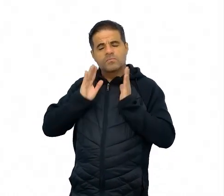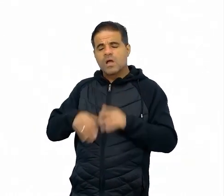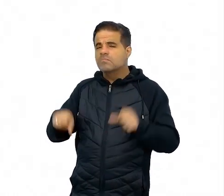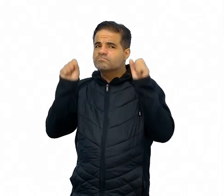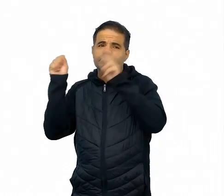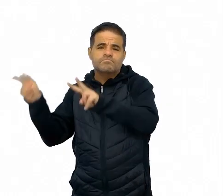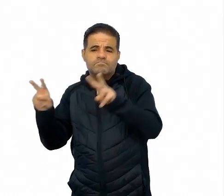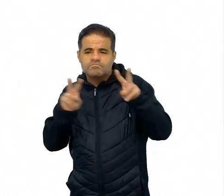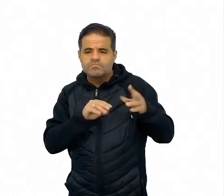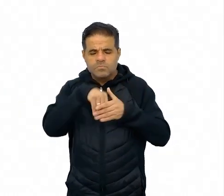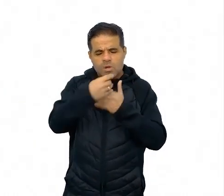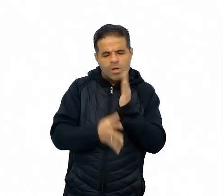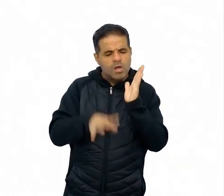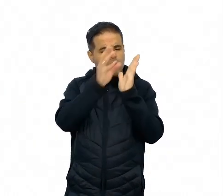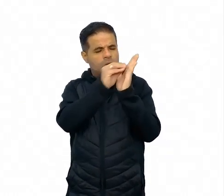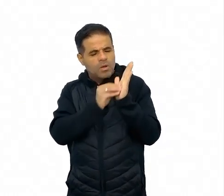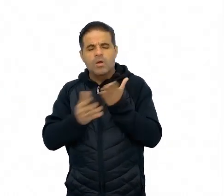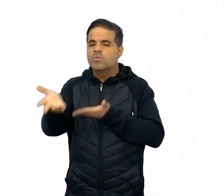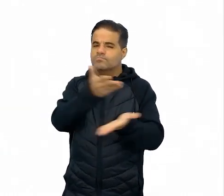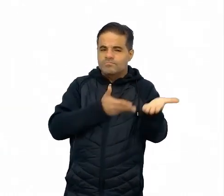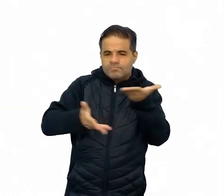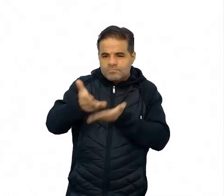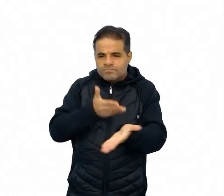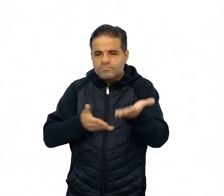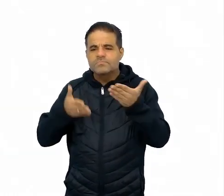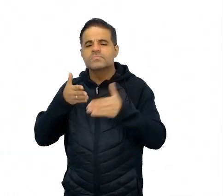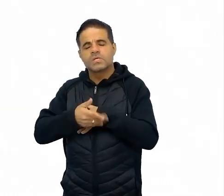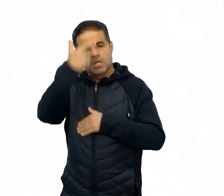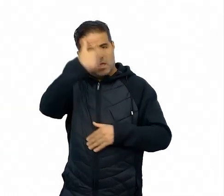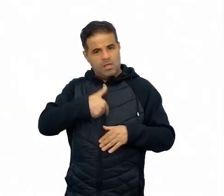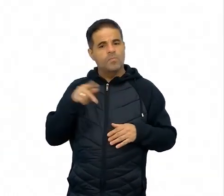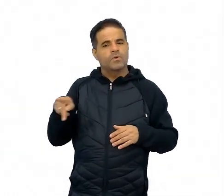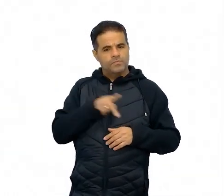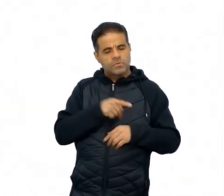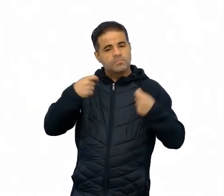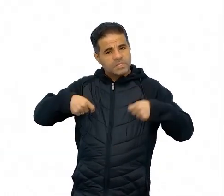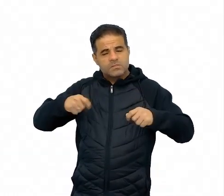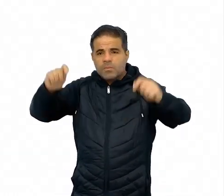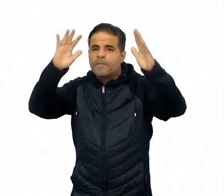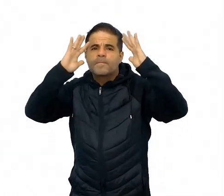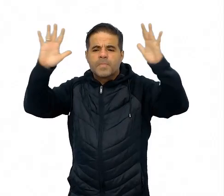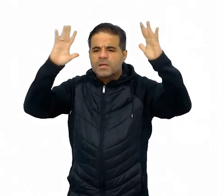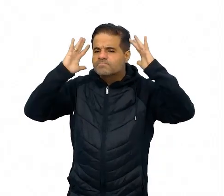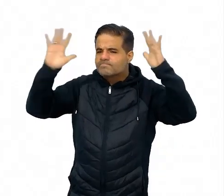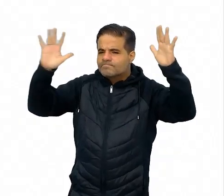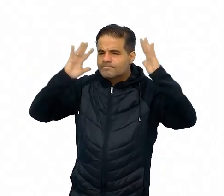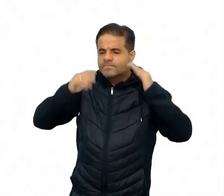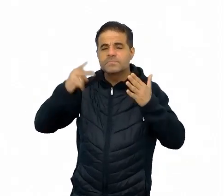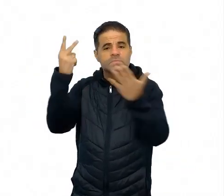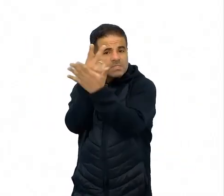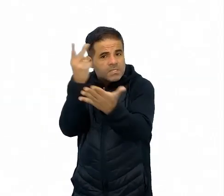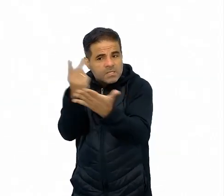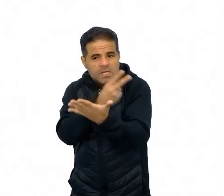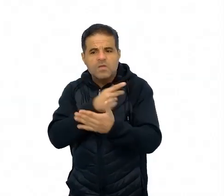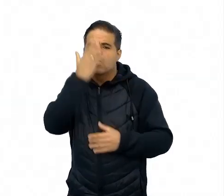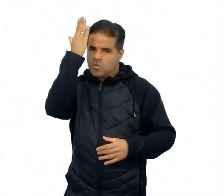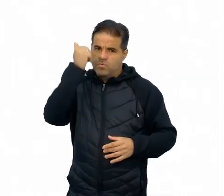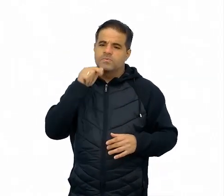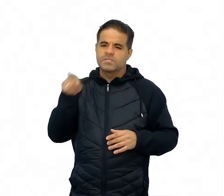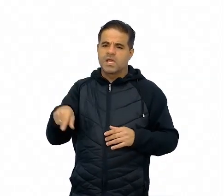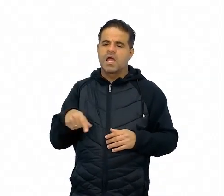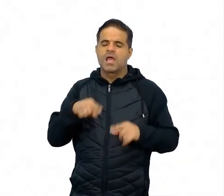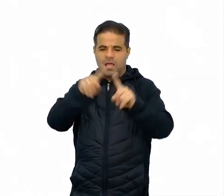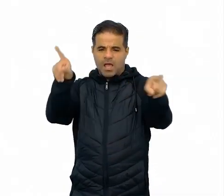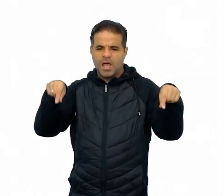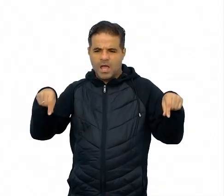olhando para esse conteúdo que está relacionado à fração, eu, professor, preciso pensar, né? Porque esses erros eu sei, eu estou na sala